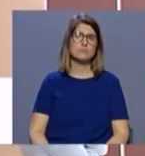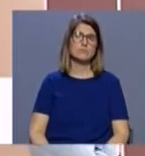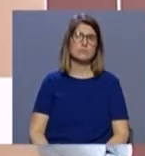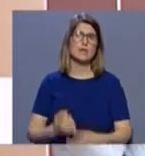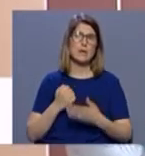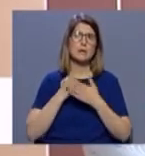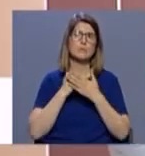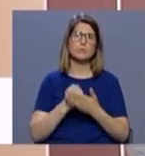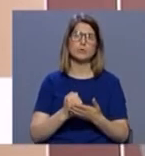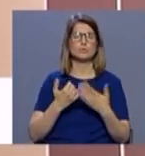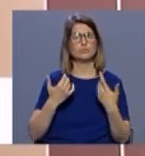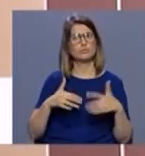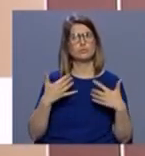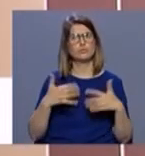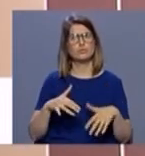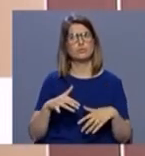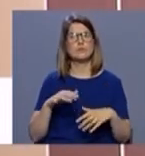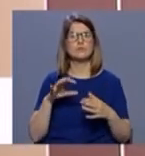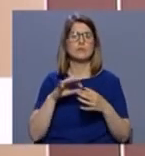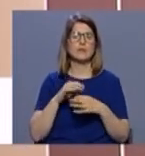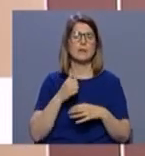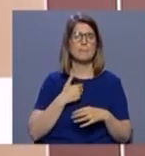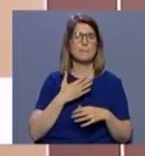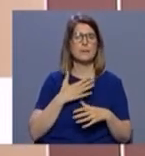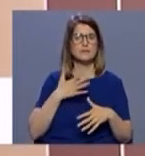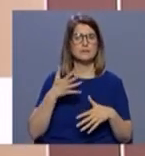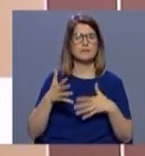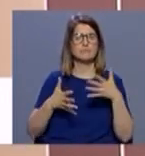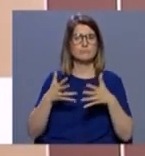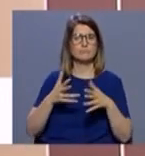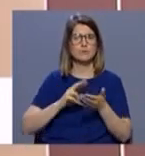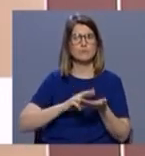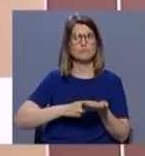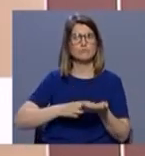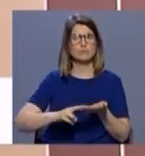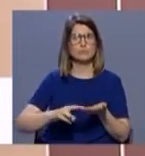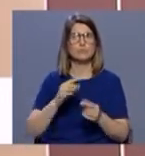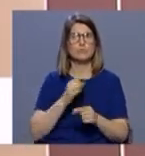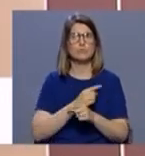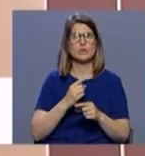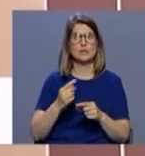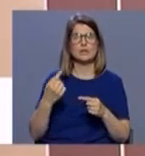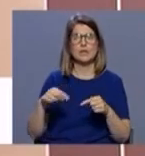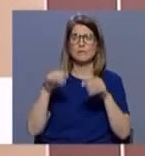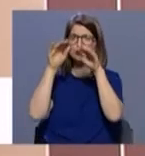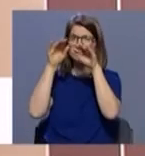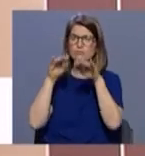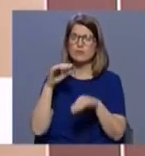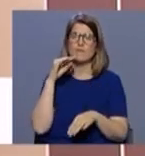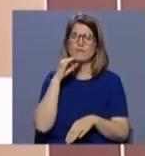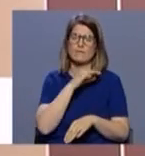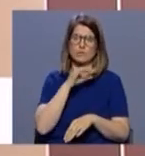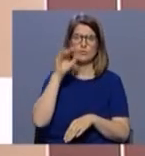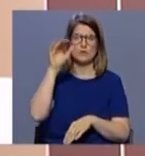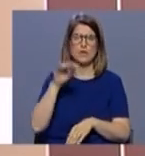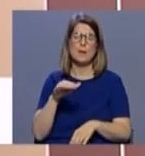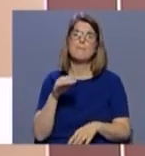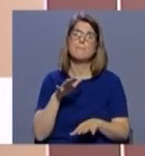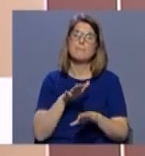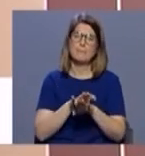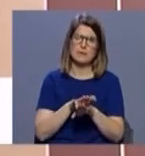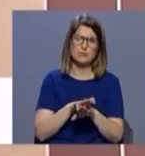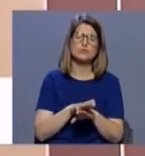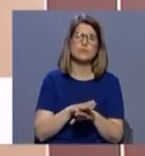e um apoio significativo também à indústria conserveira, porque elas utilizam os entrepostos para conservar o peixe e para congelar, e julgamos que é uma